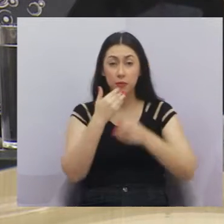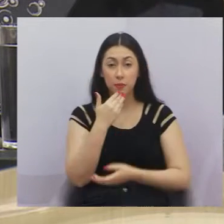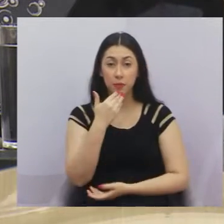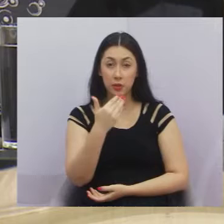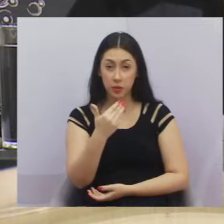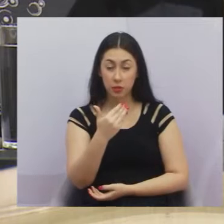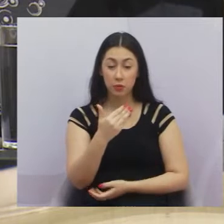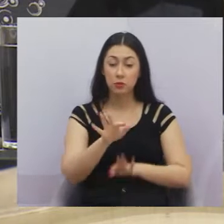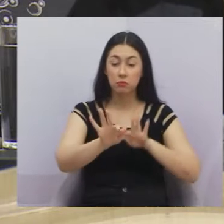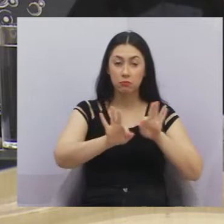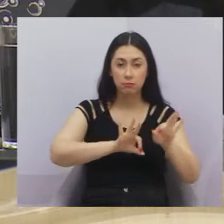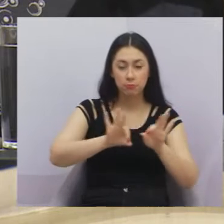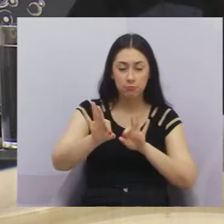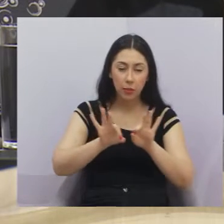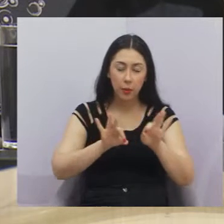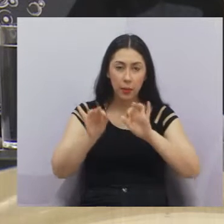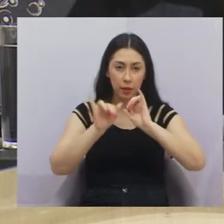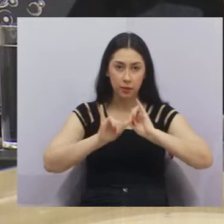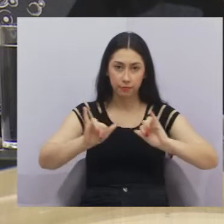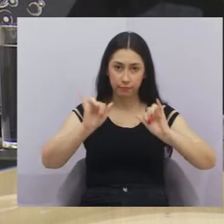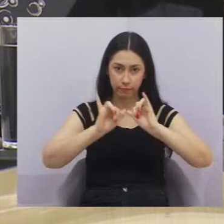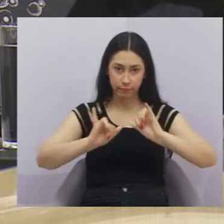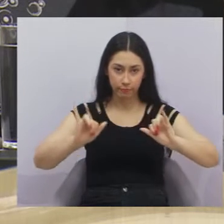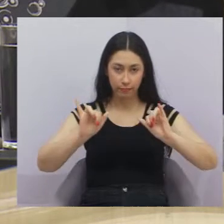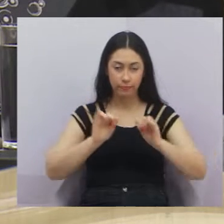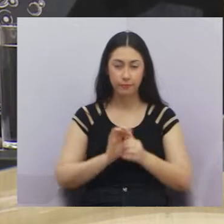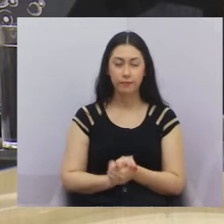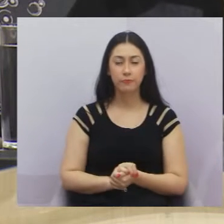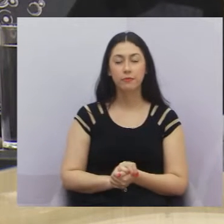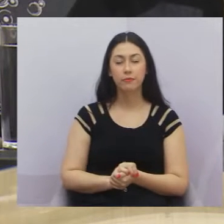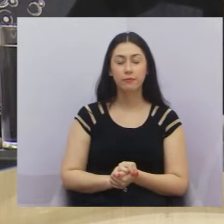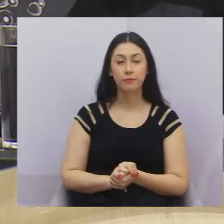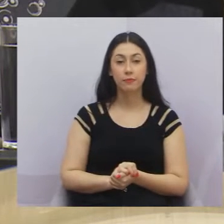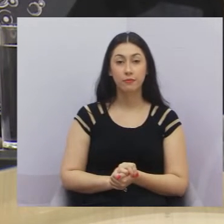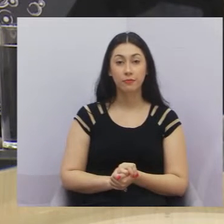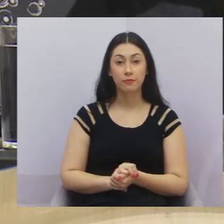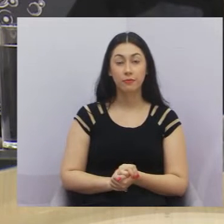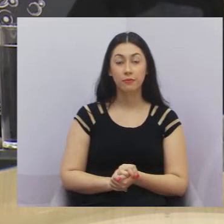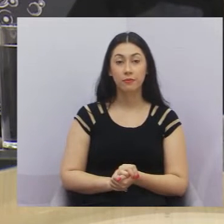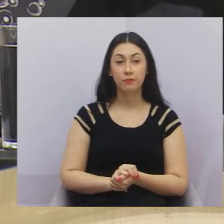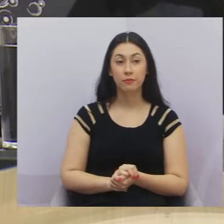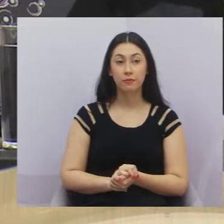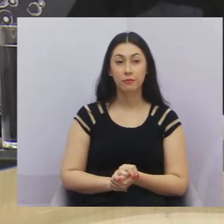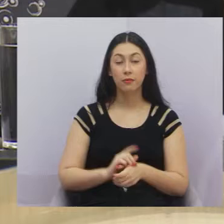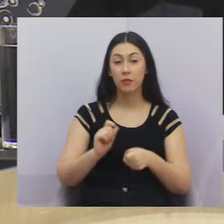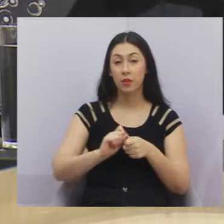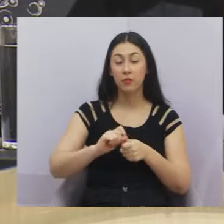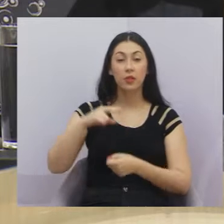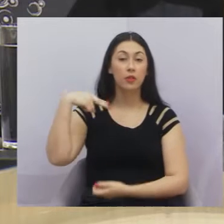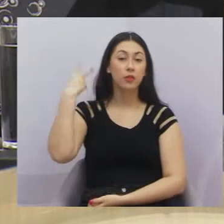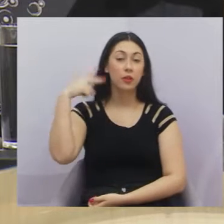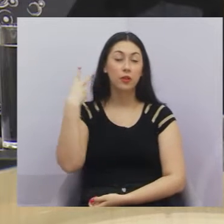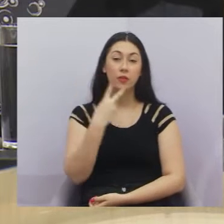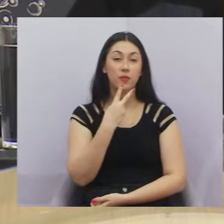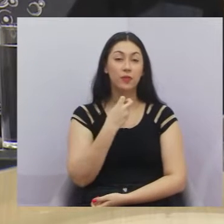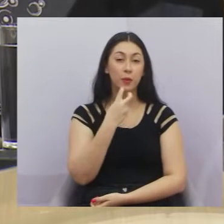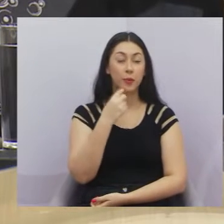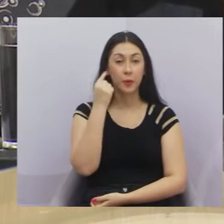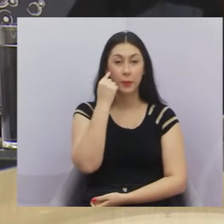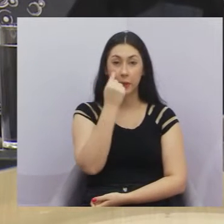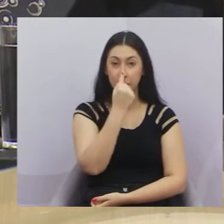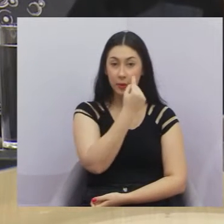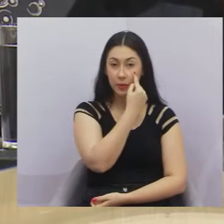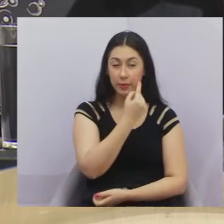que sejam adotadas as providências habituais para a divulgação da presente manifestação. Vereador Valmir do Parque Meia Lua.